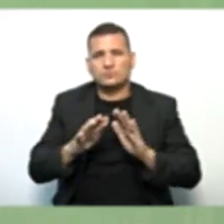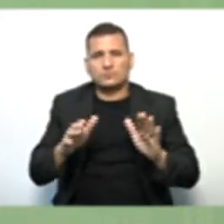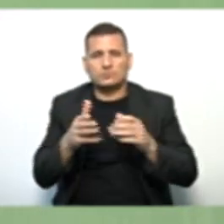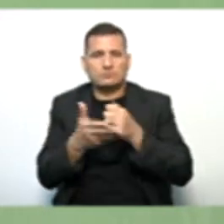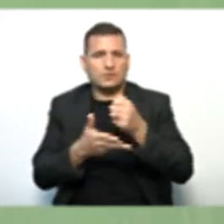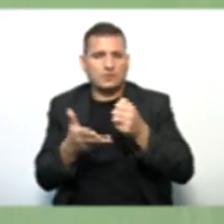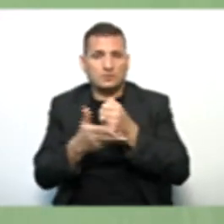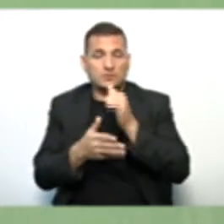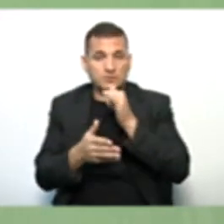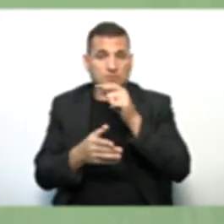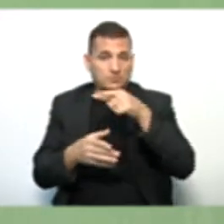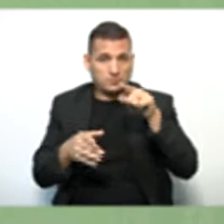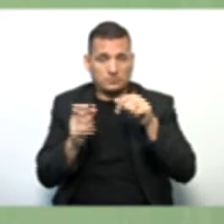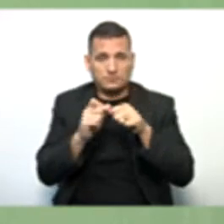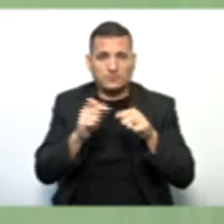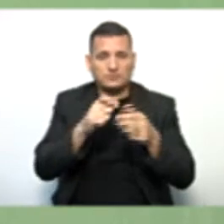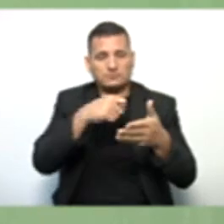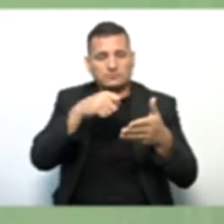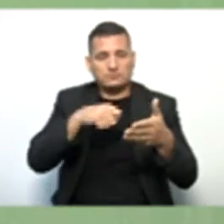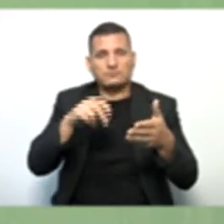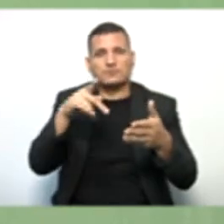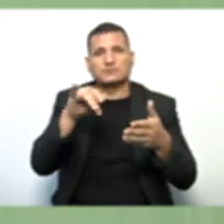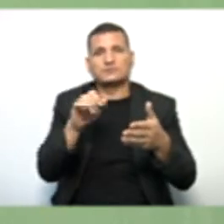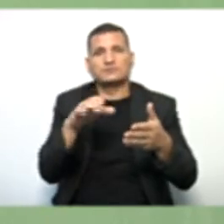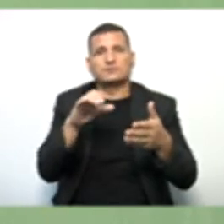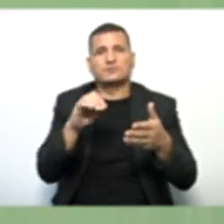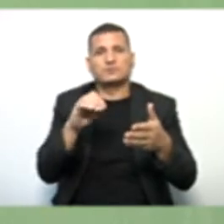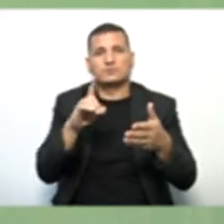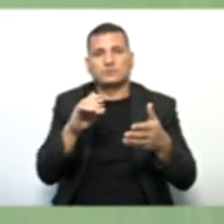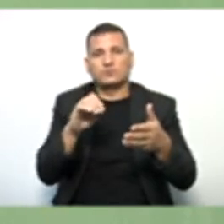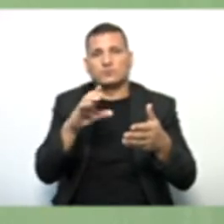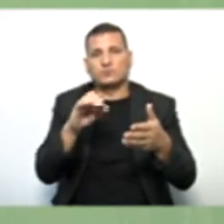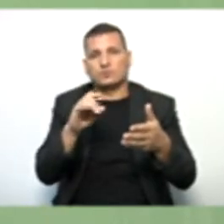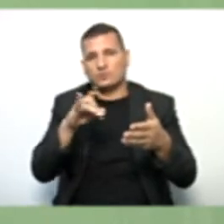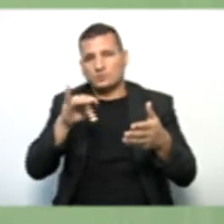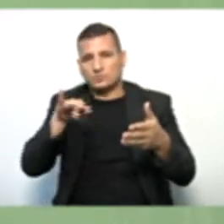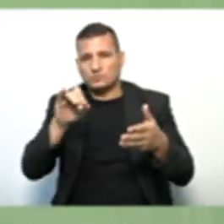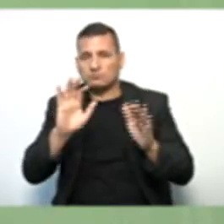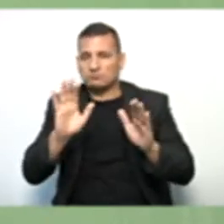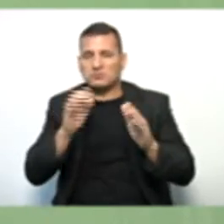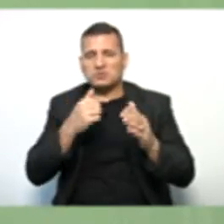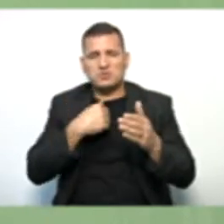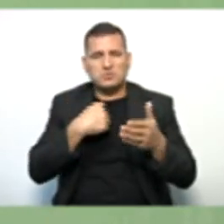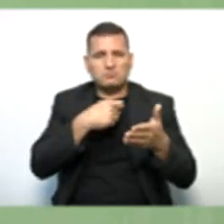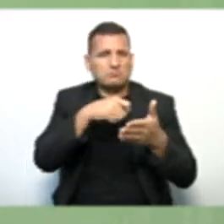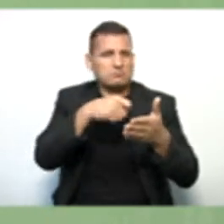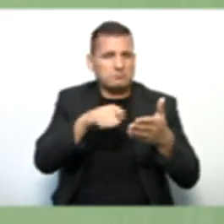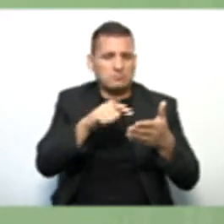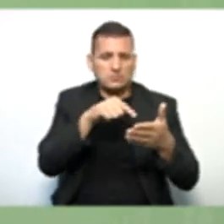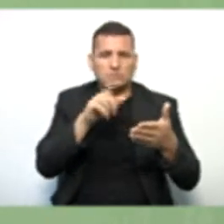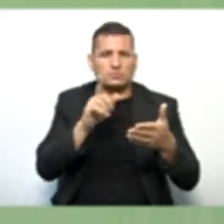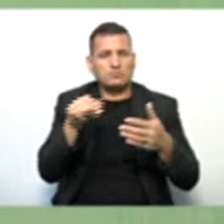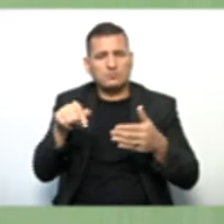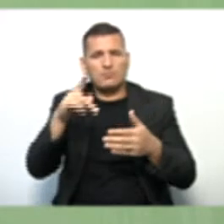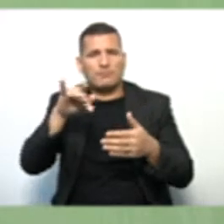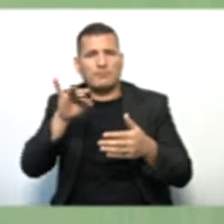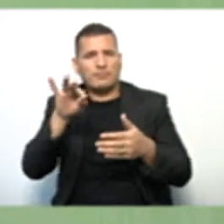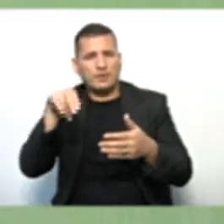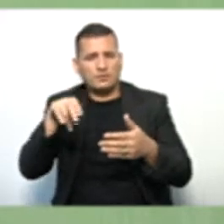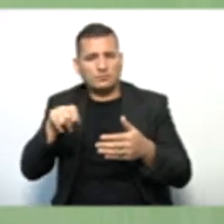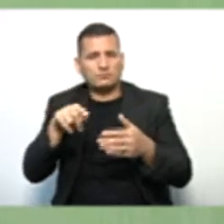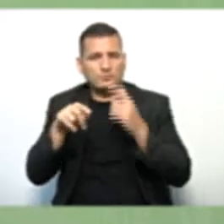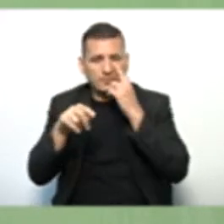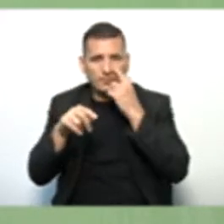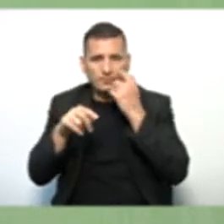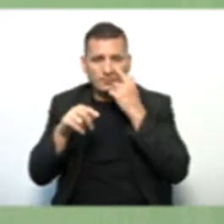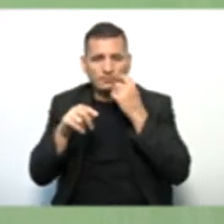São... Se ele fez pseudocódigo, né? Consegue... O pseudocódigo, eu considero o Python